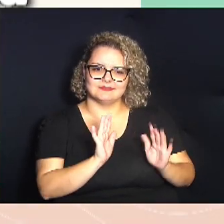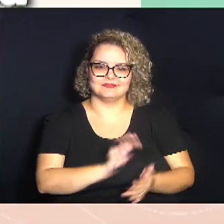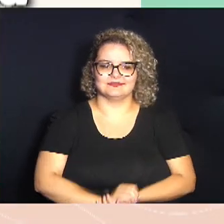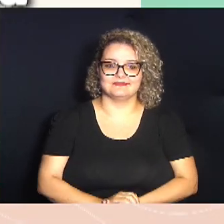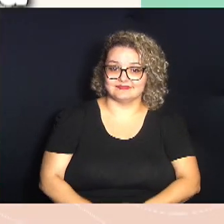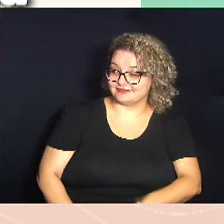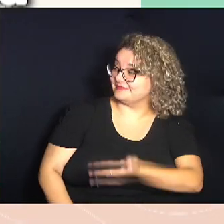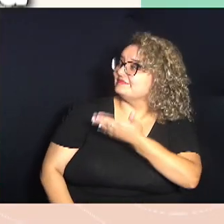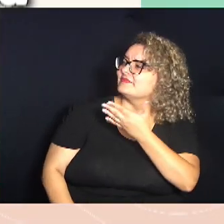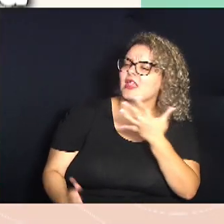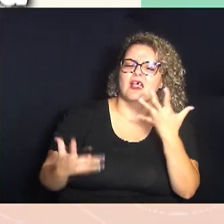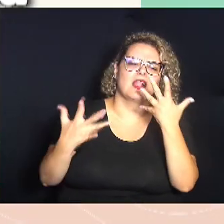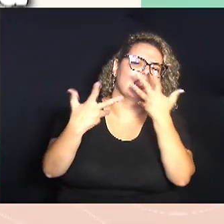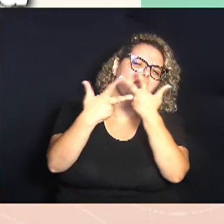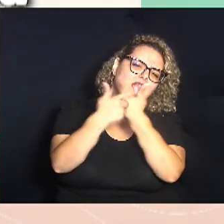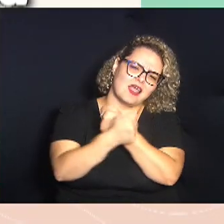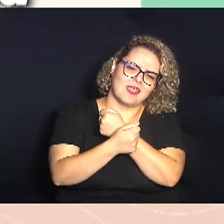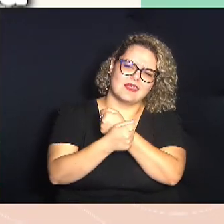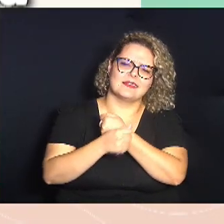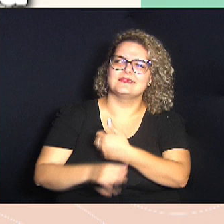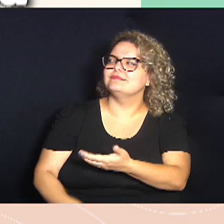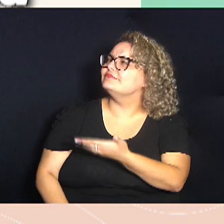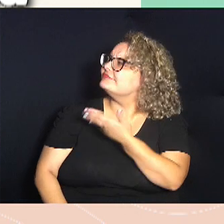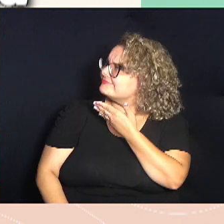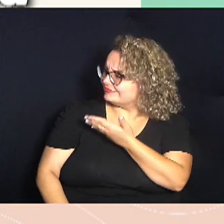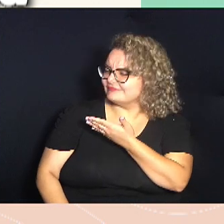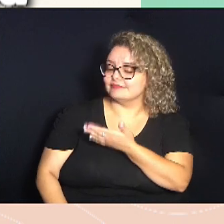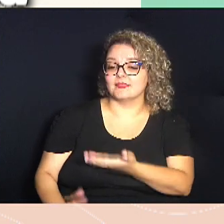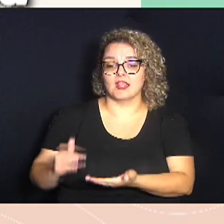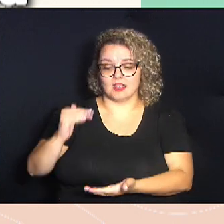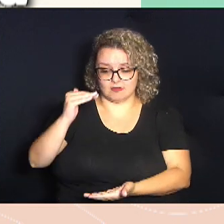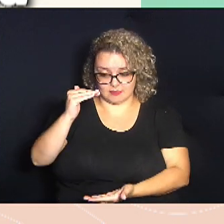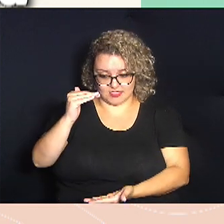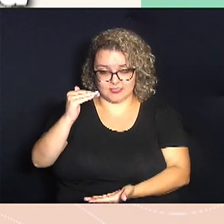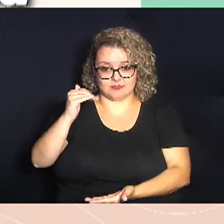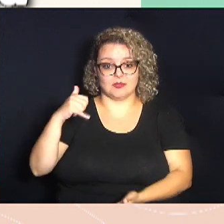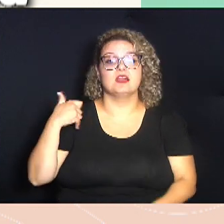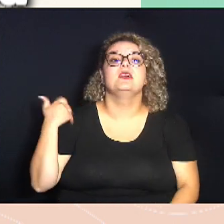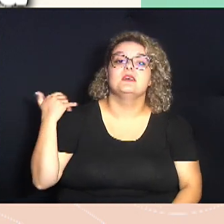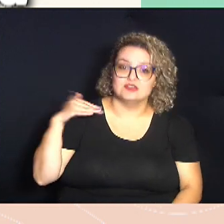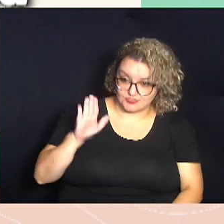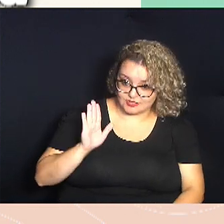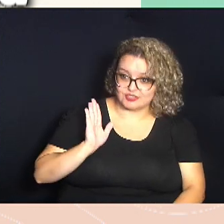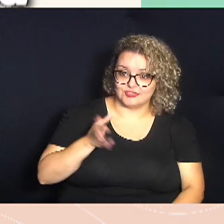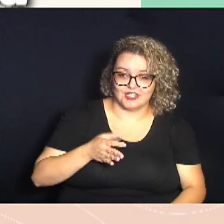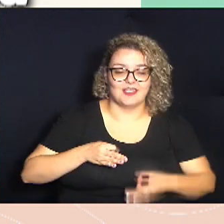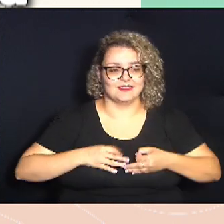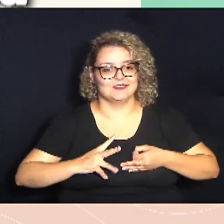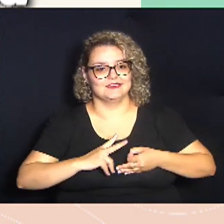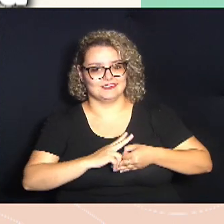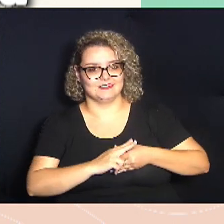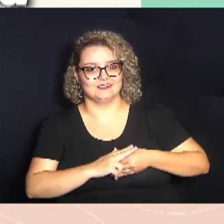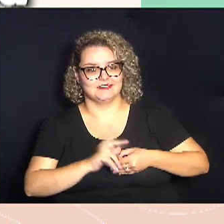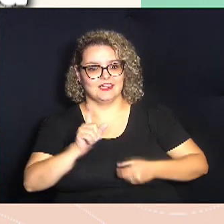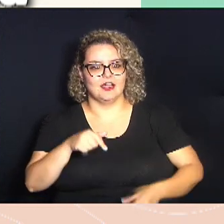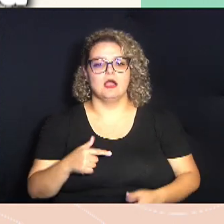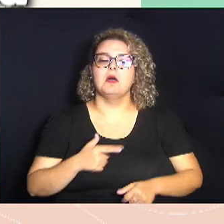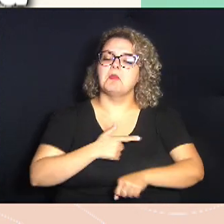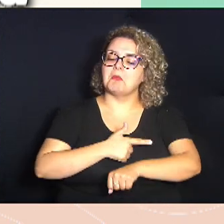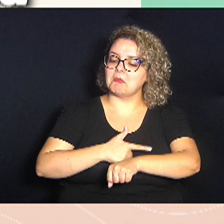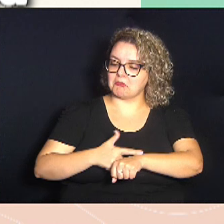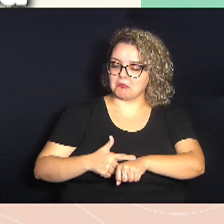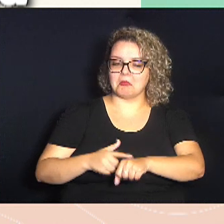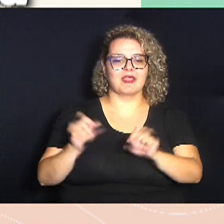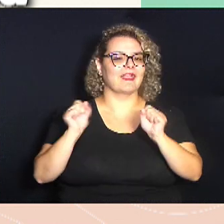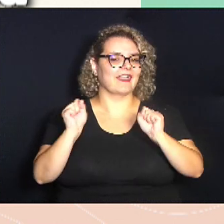gatinha maravilhosa é a Atenas. Ela é de porte médio, adulta e castrada. Atenas é muito educada e adora